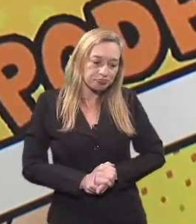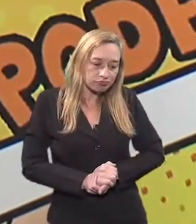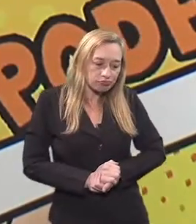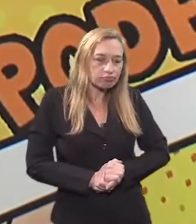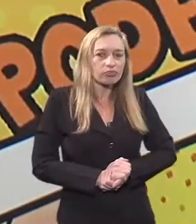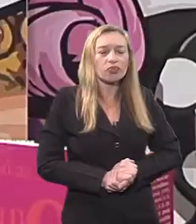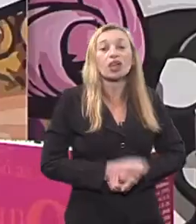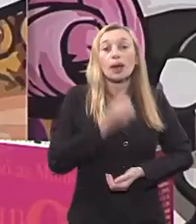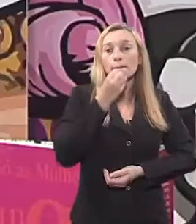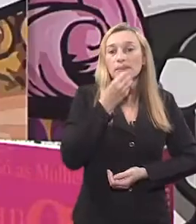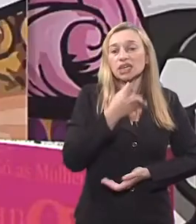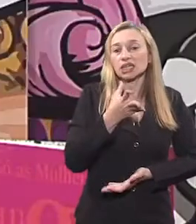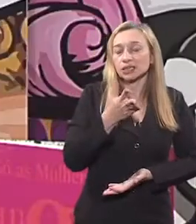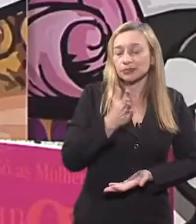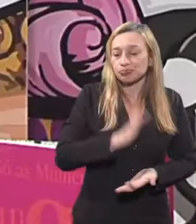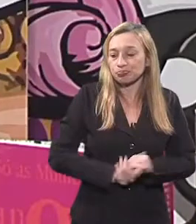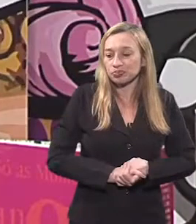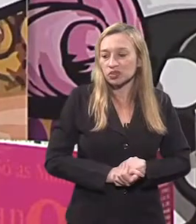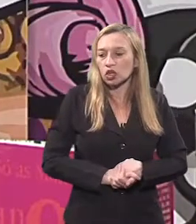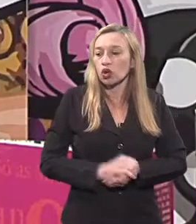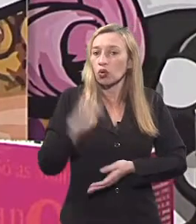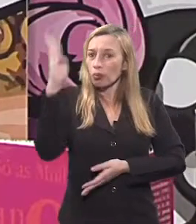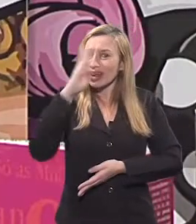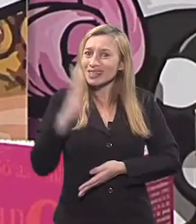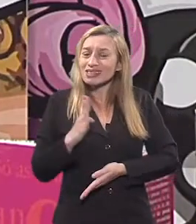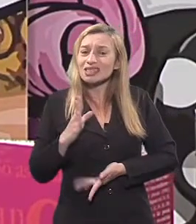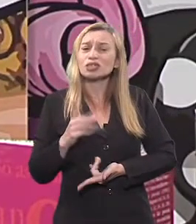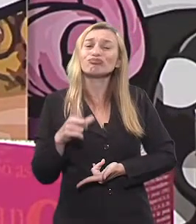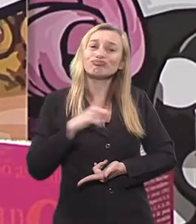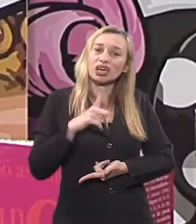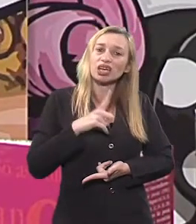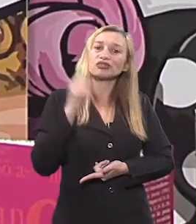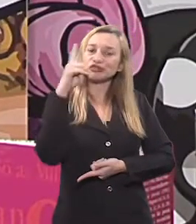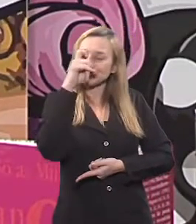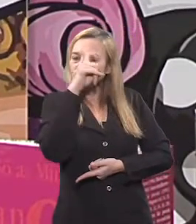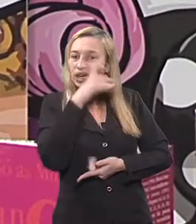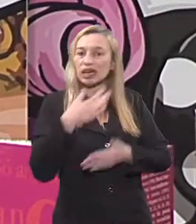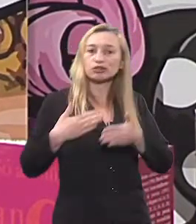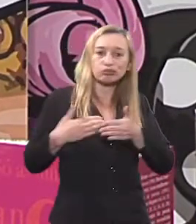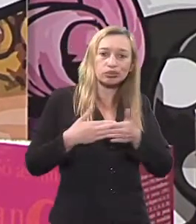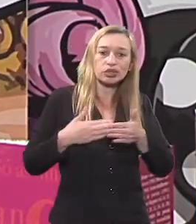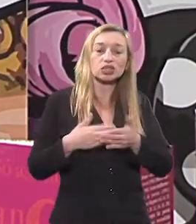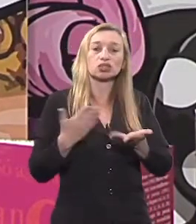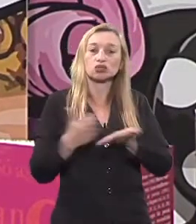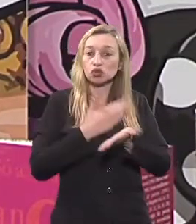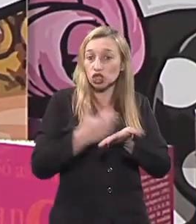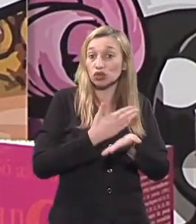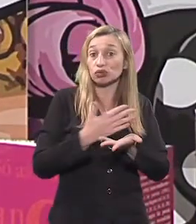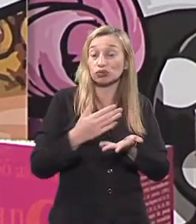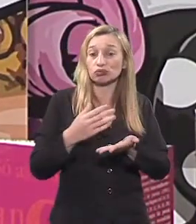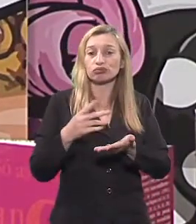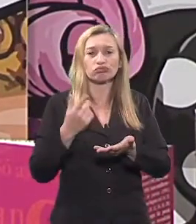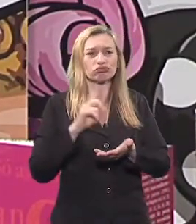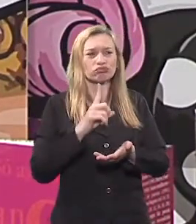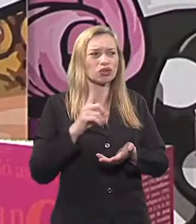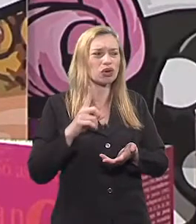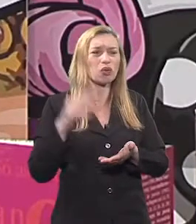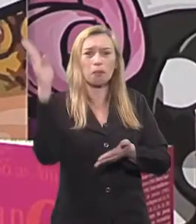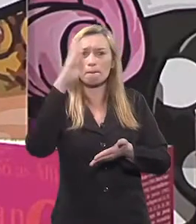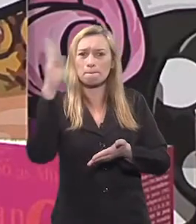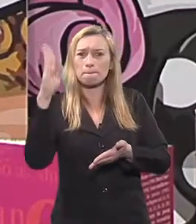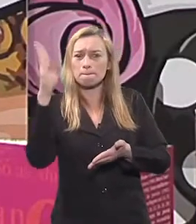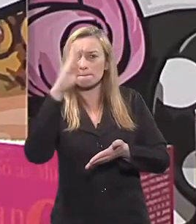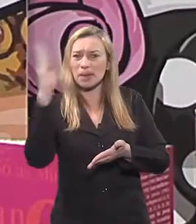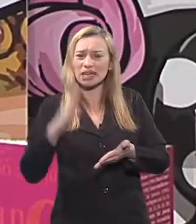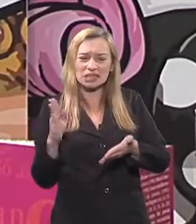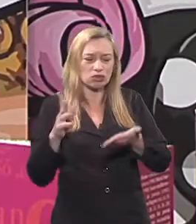escritora. Veja bem, o Brasil ele tem dificuldades com o mundo do livro, né? O Brasil não é um país